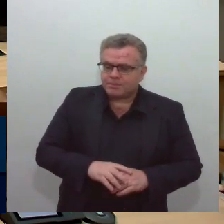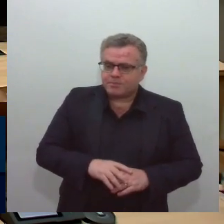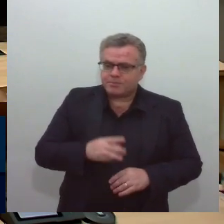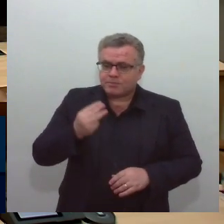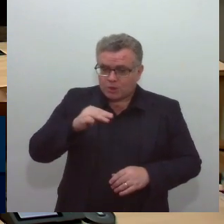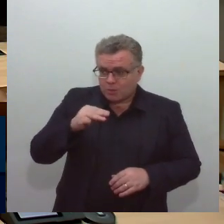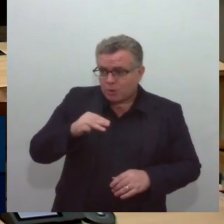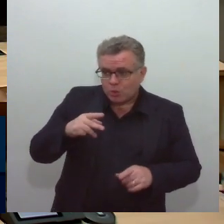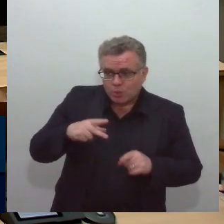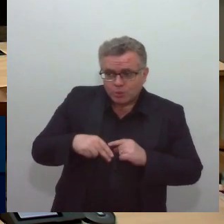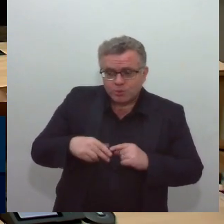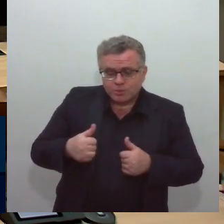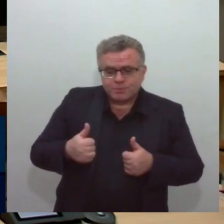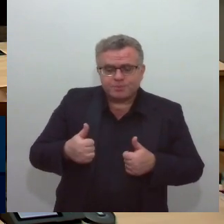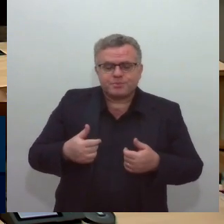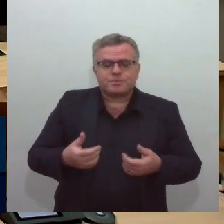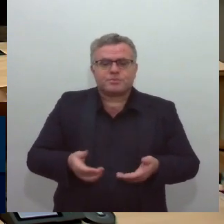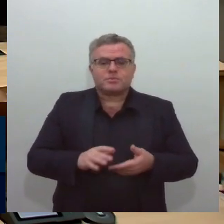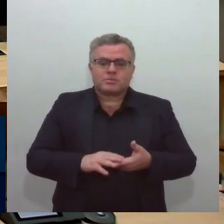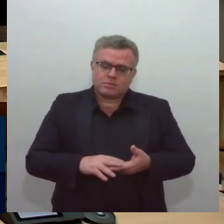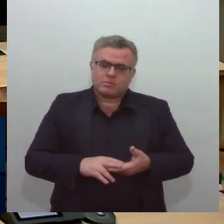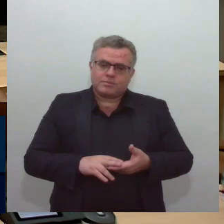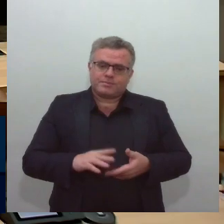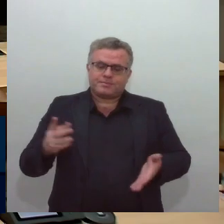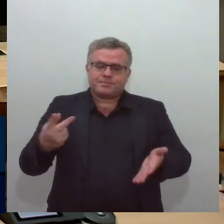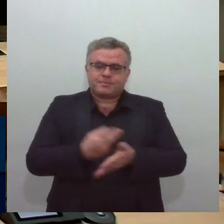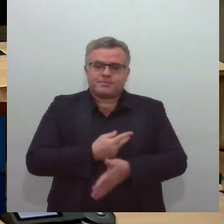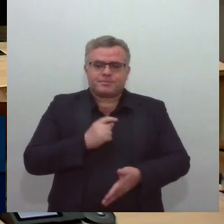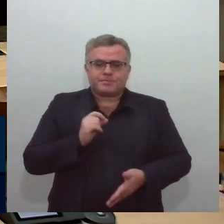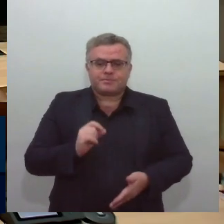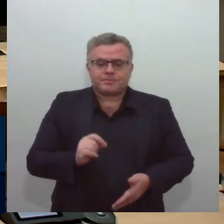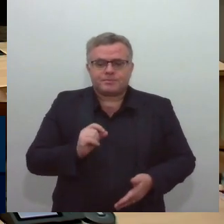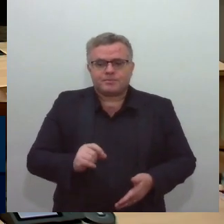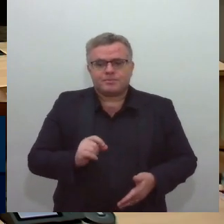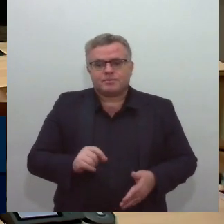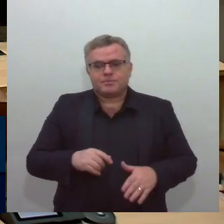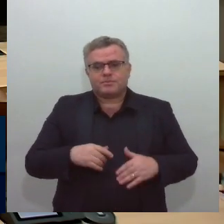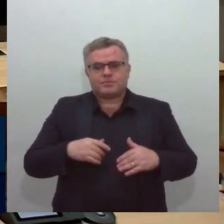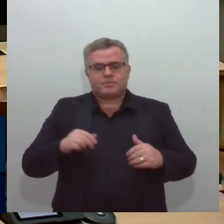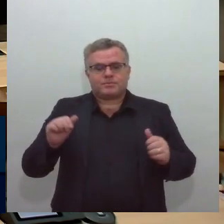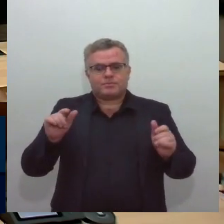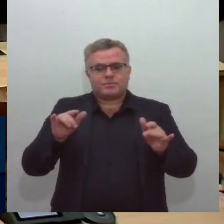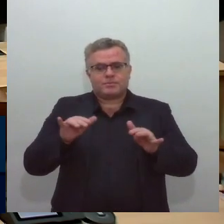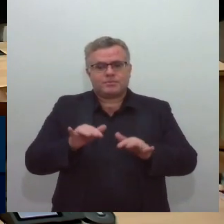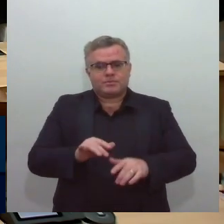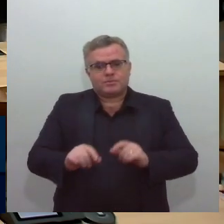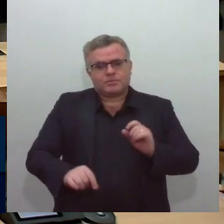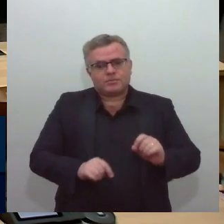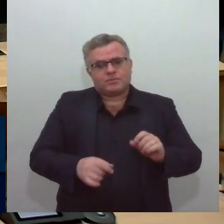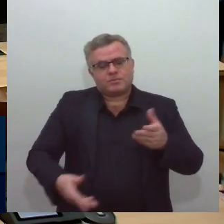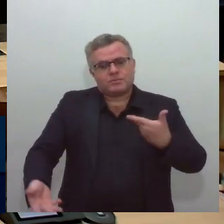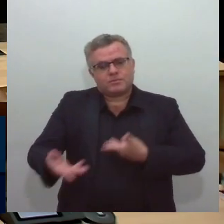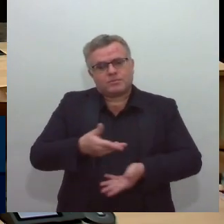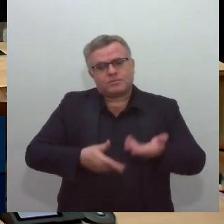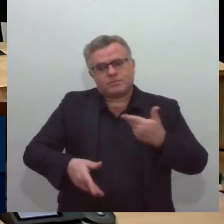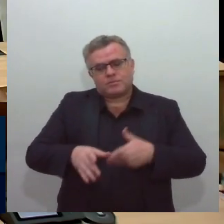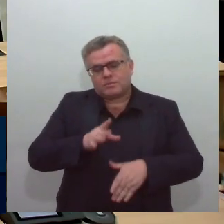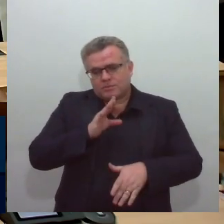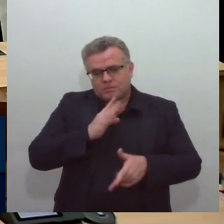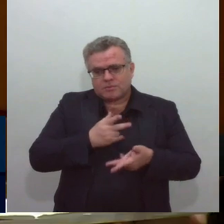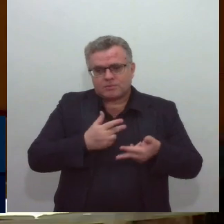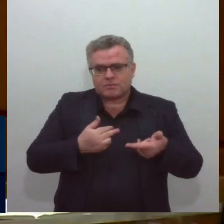Aracaju, ocorre um espaço de formação, troca de saberes e experiências que